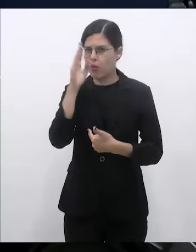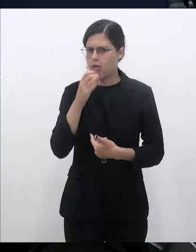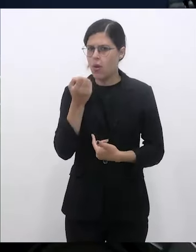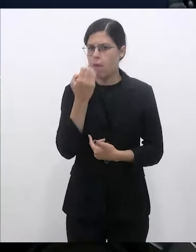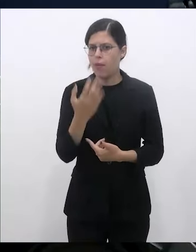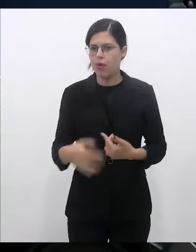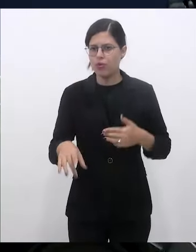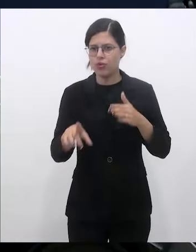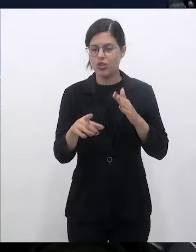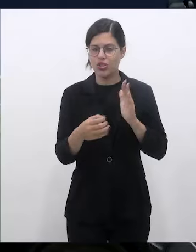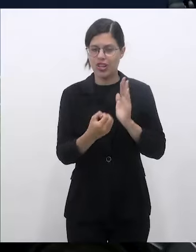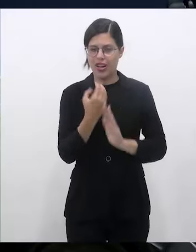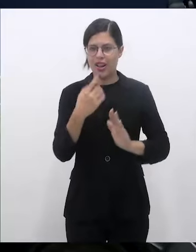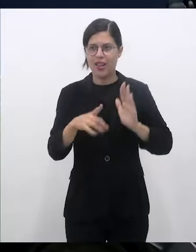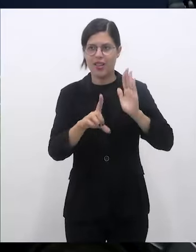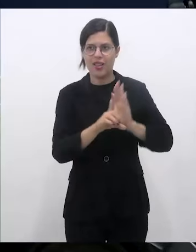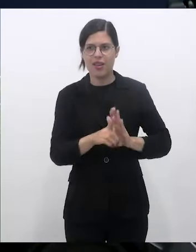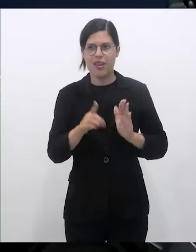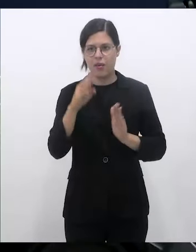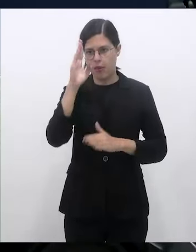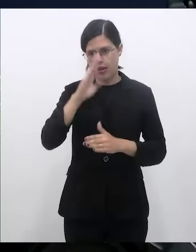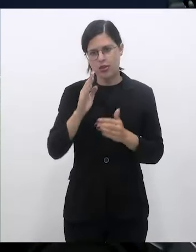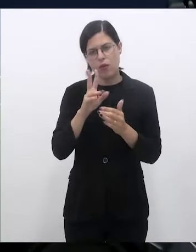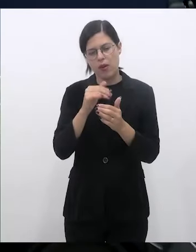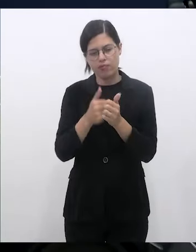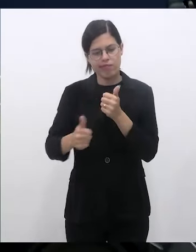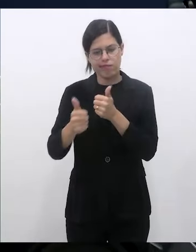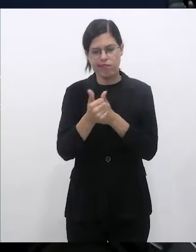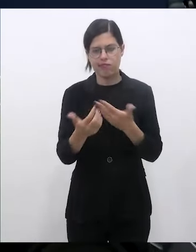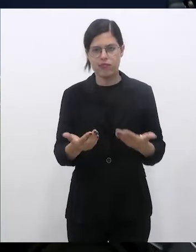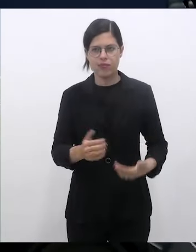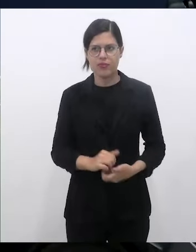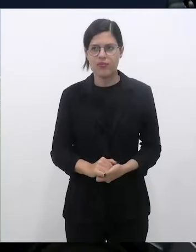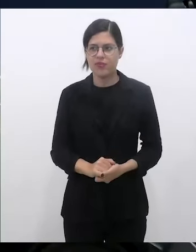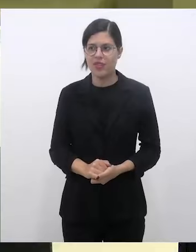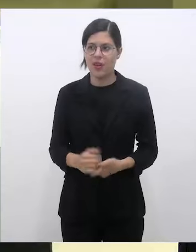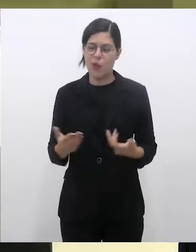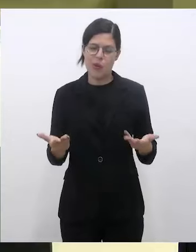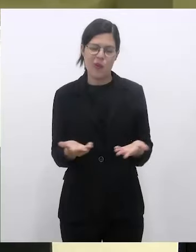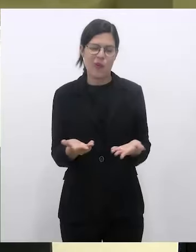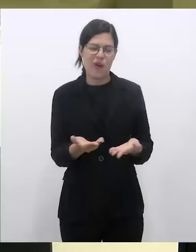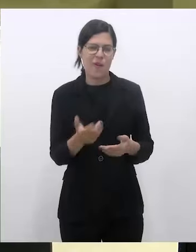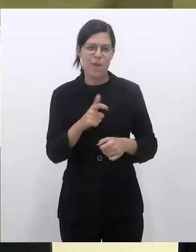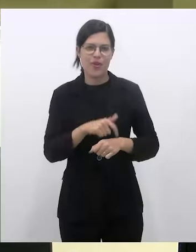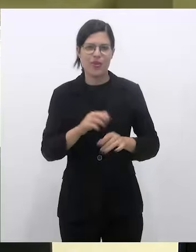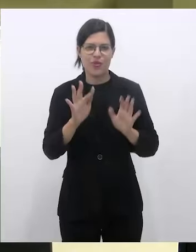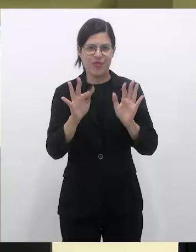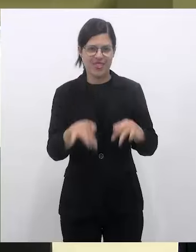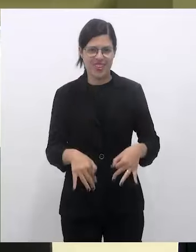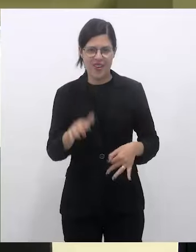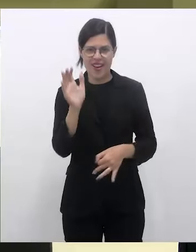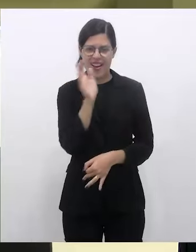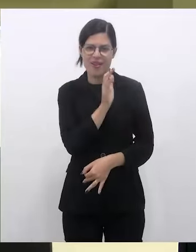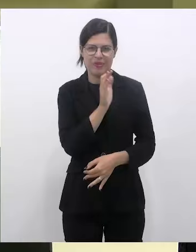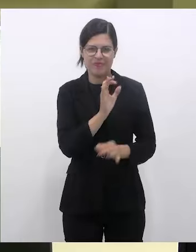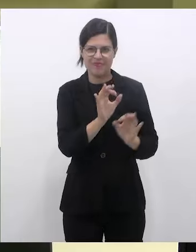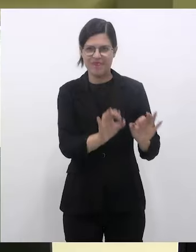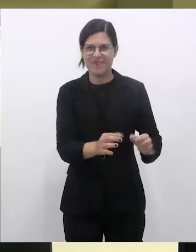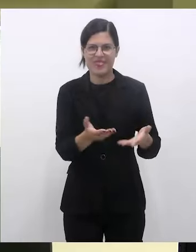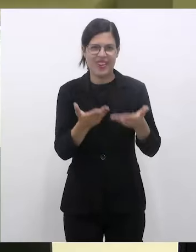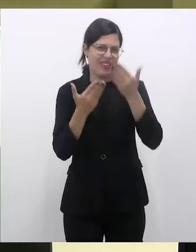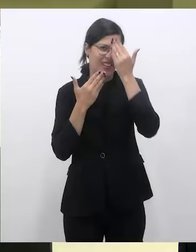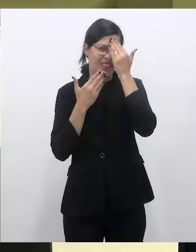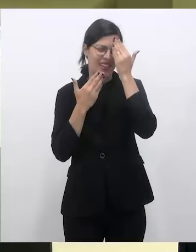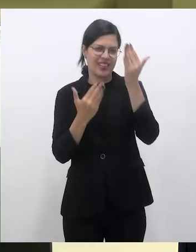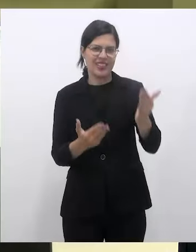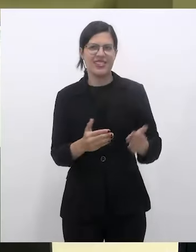acho que o Brasil é bom de lei, é bom de fazer lei. Eu acho que o Brasil vai sair na frente nisso aí. Muito bem, nós estamos então chegando aos momentos finais. Passou rápido, não